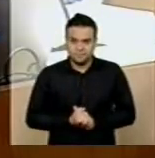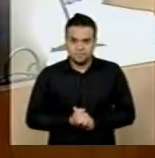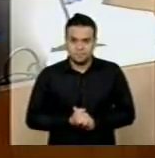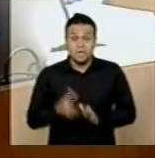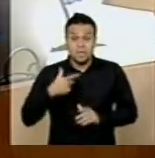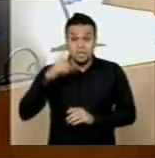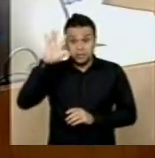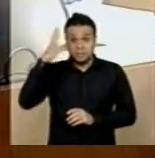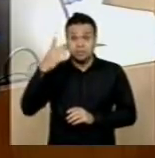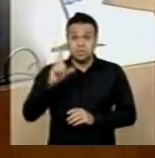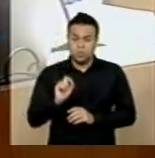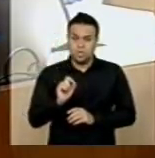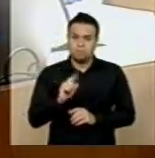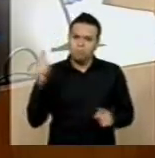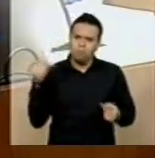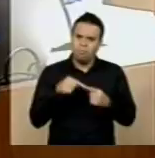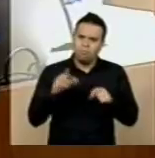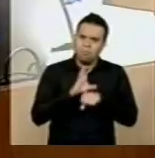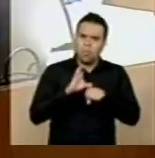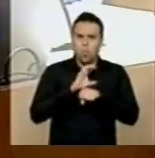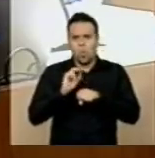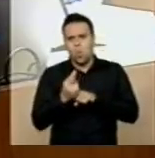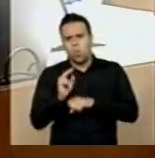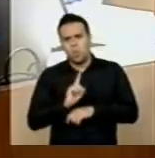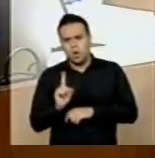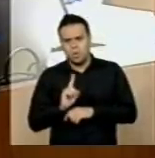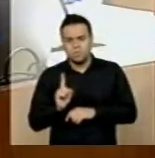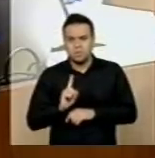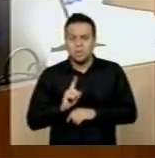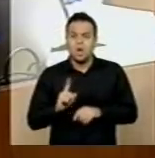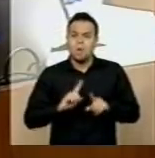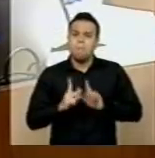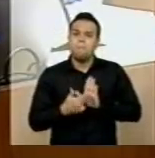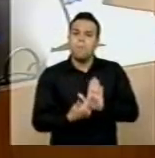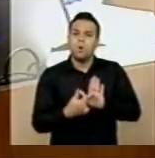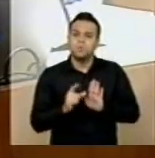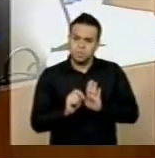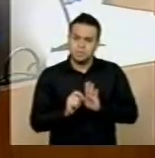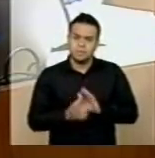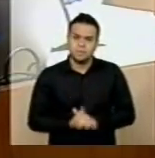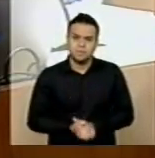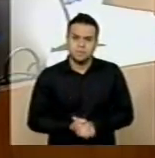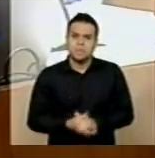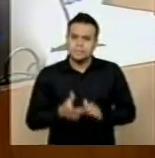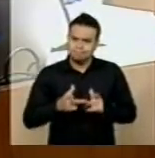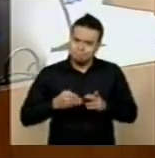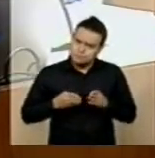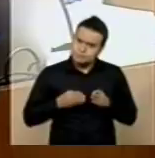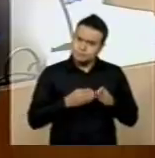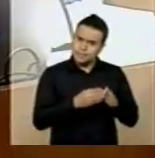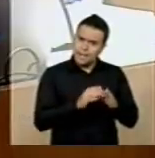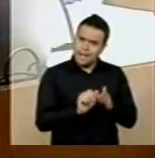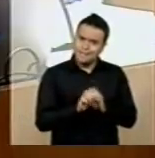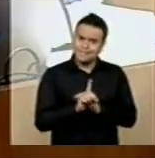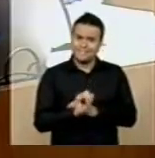sobre a constitucionalidade ou não obstaculiza o segmento de uma ação penal ou